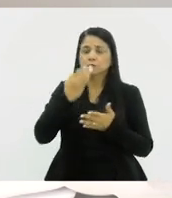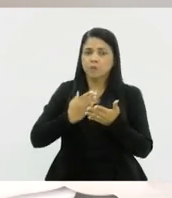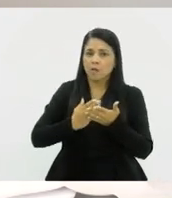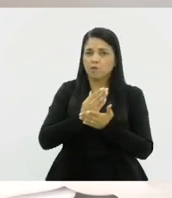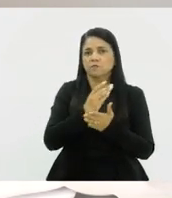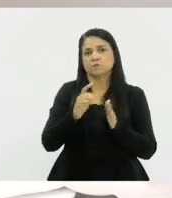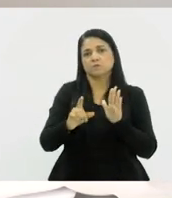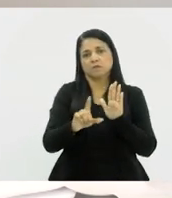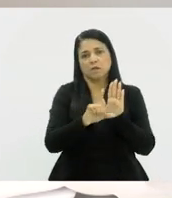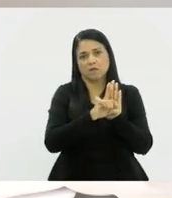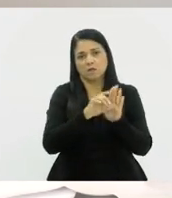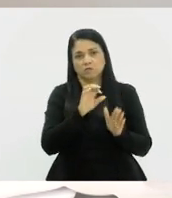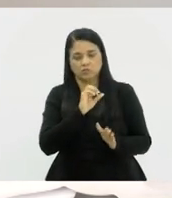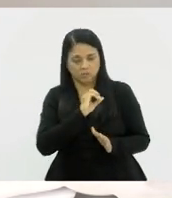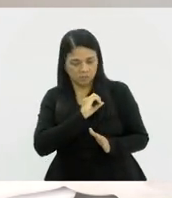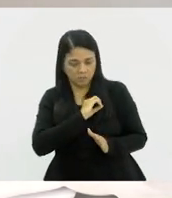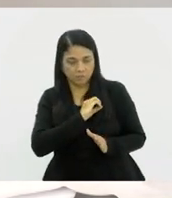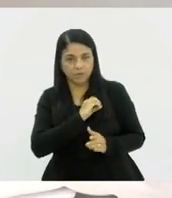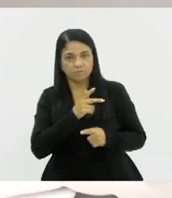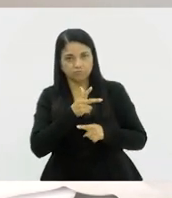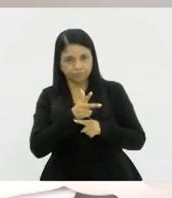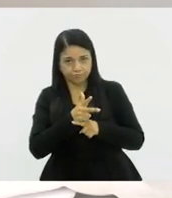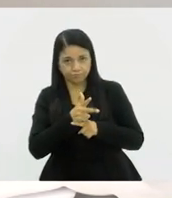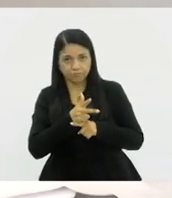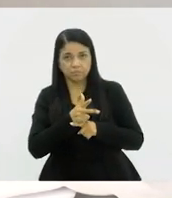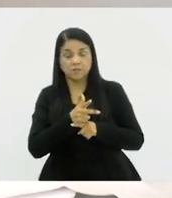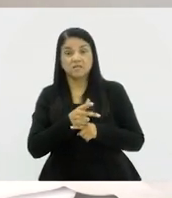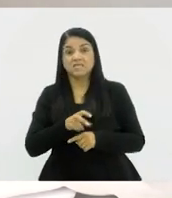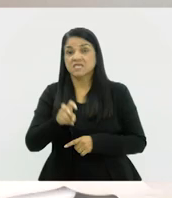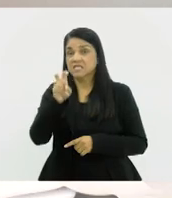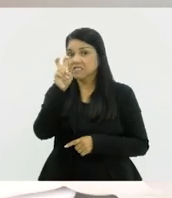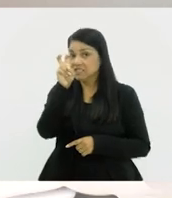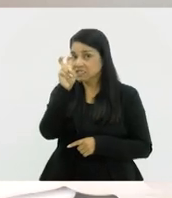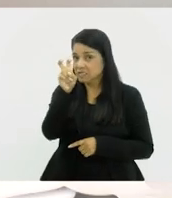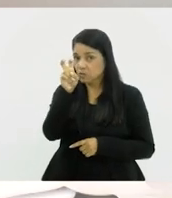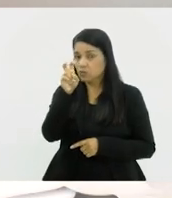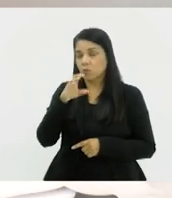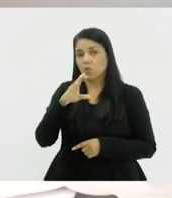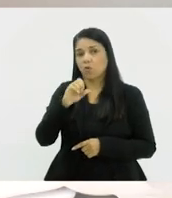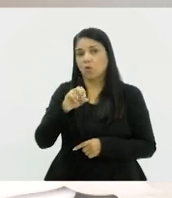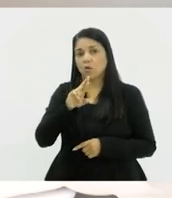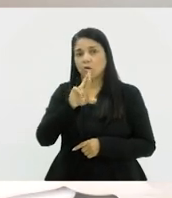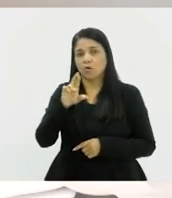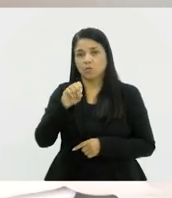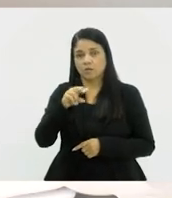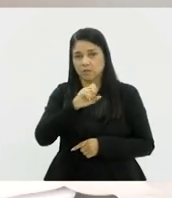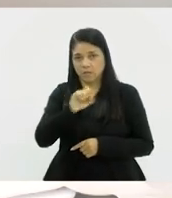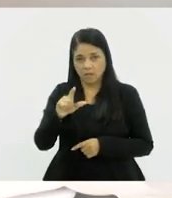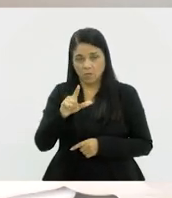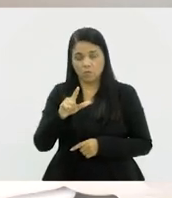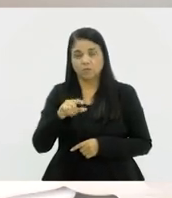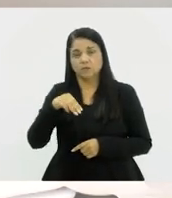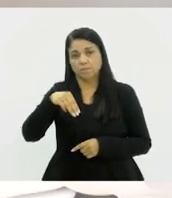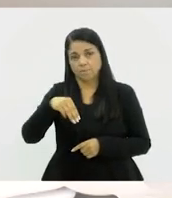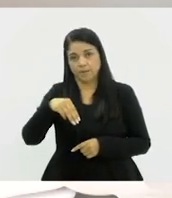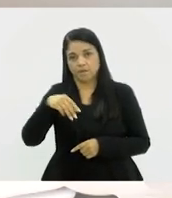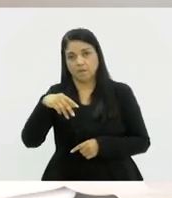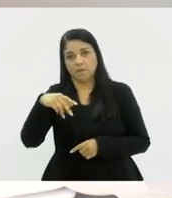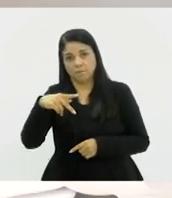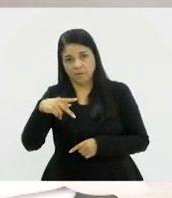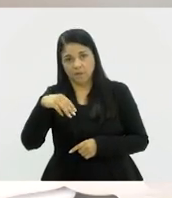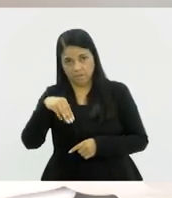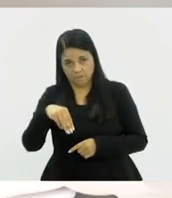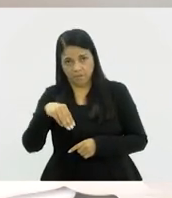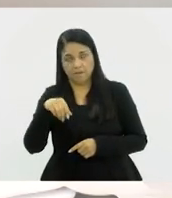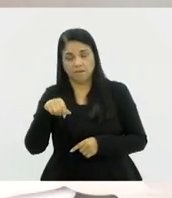da lei de de câmara nos uniformes a presença de cinco coronéis da PM aqui na audiência Então queria saudar aqui